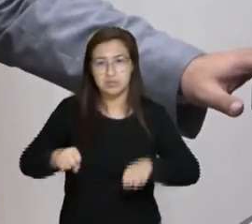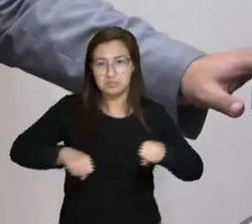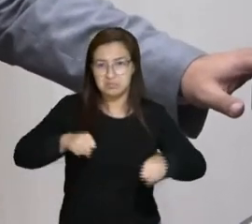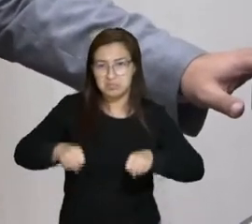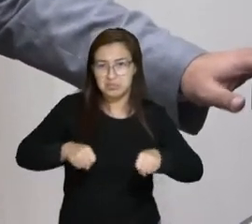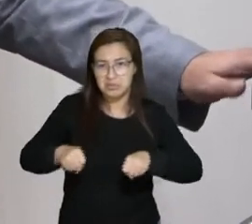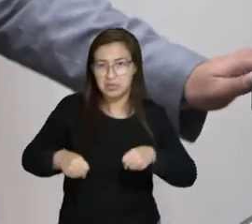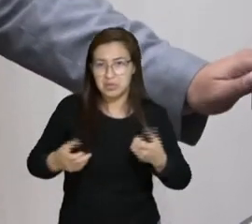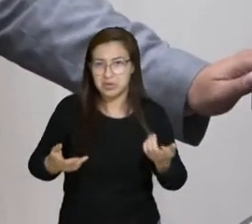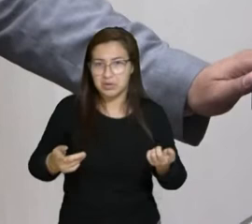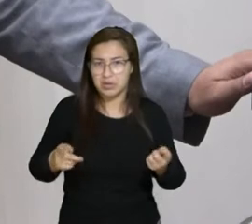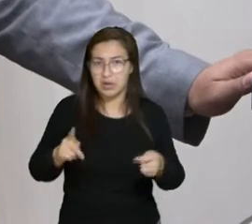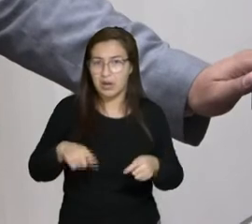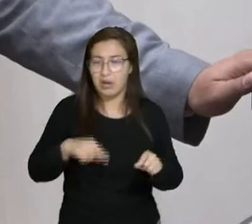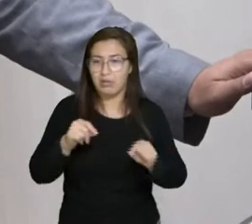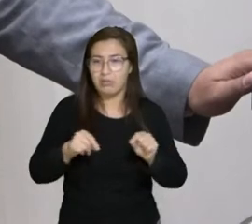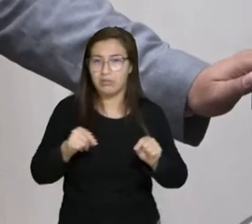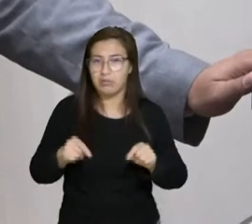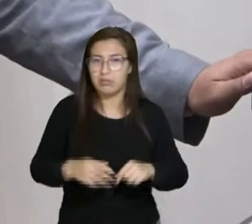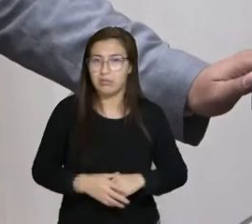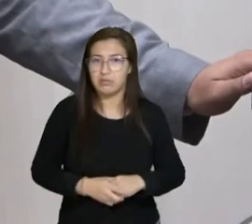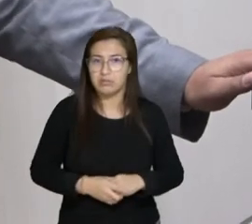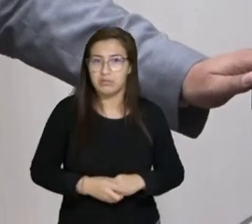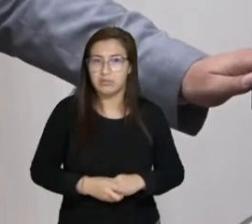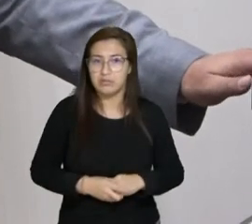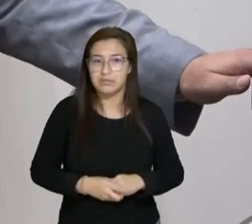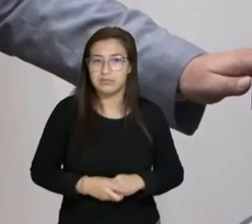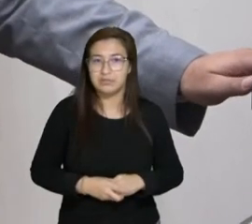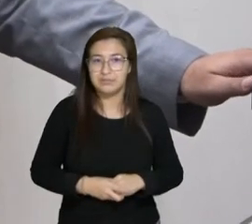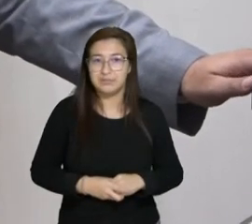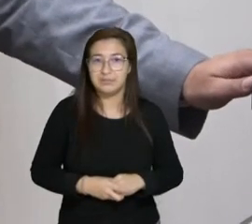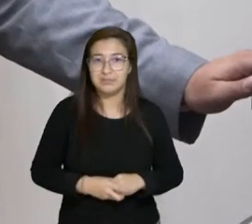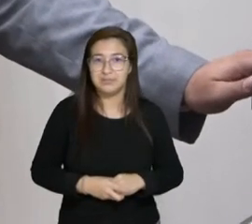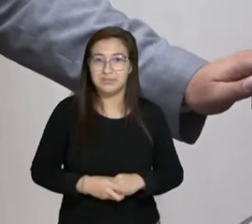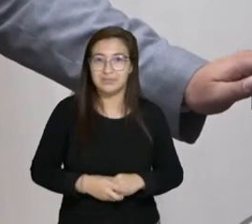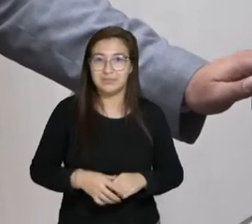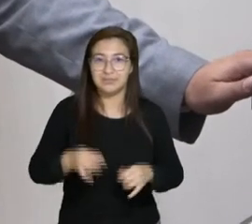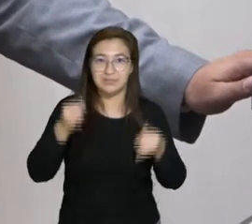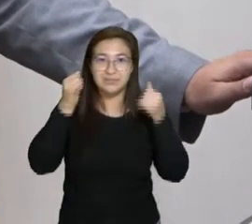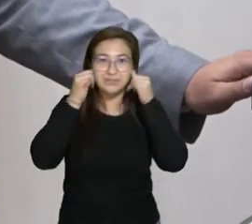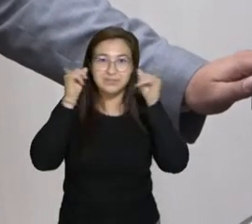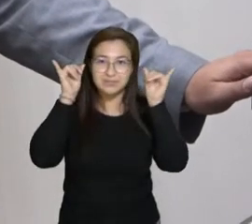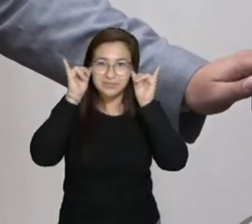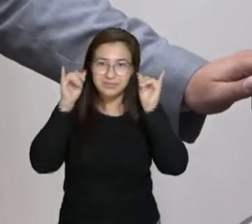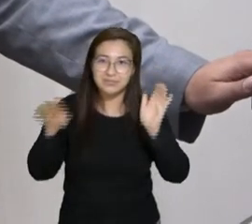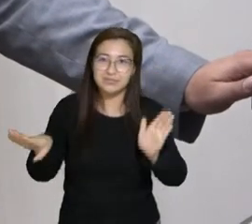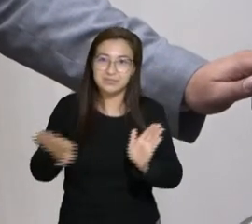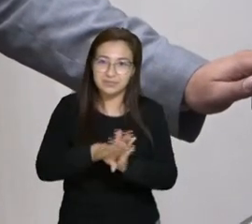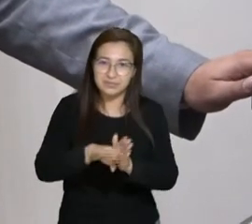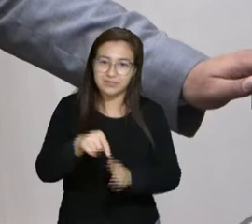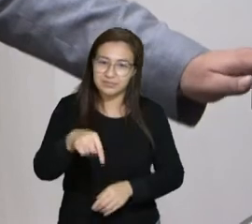de Jegue foi do que e foi cavalo que vieram aqui